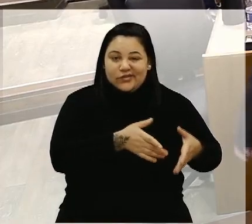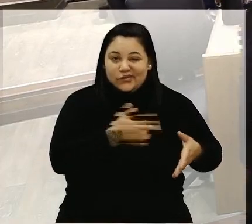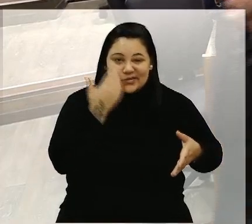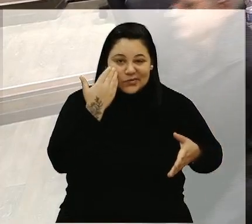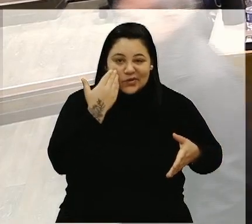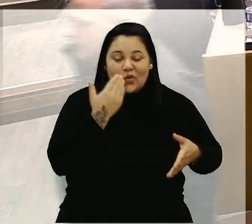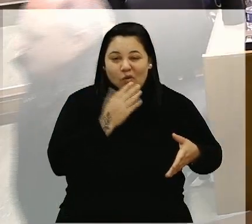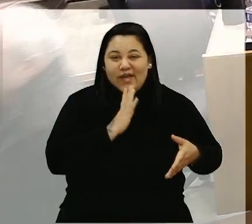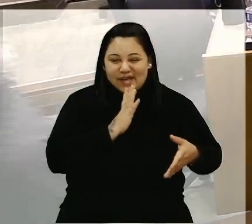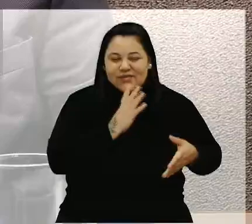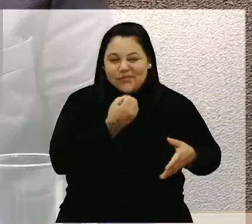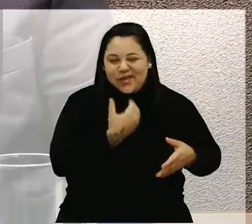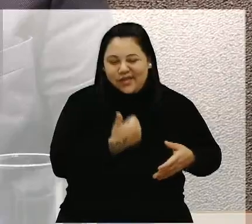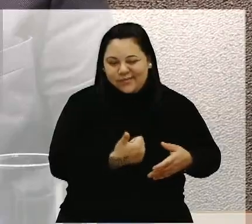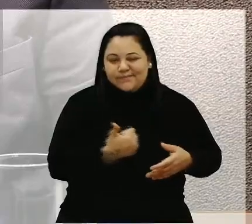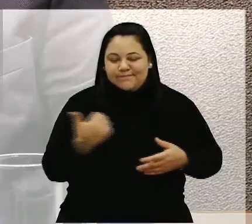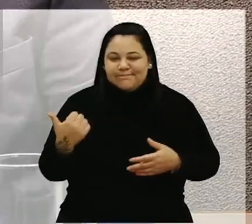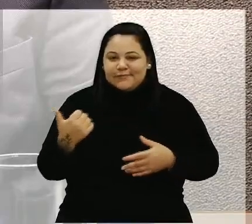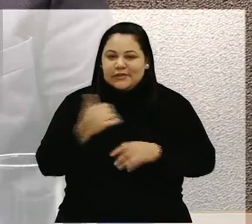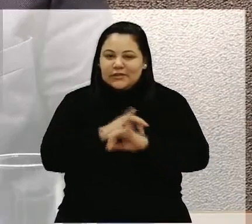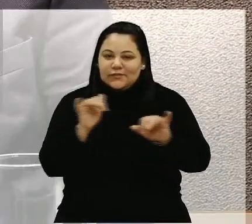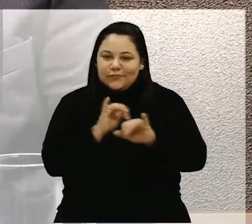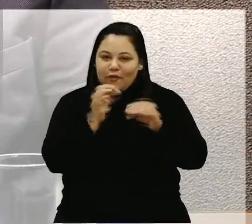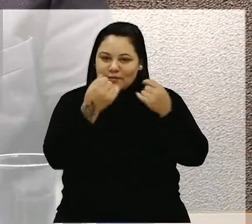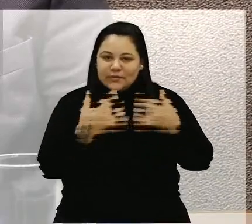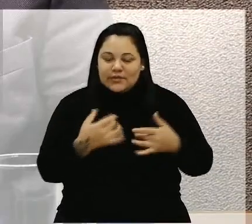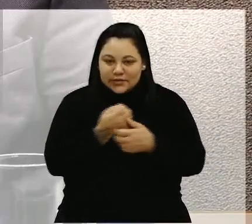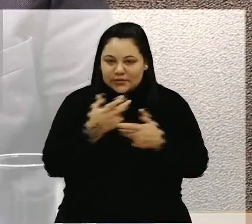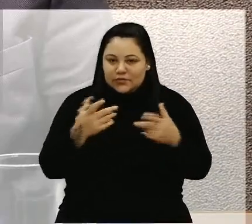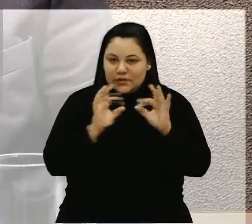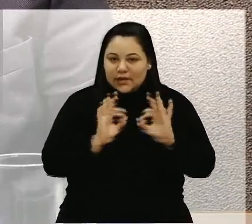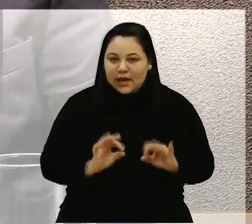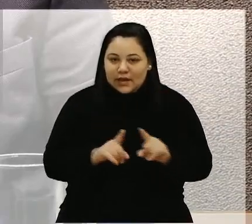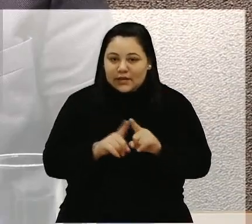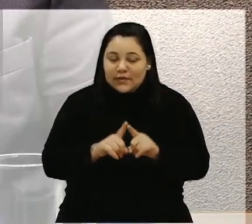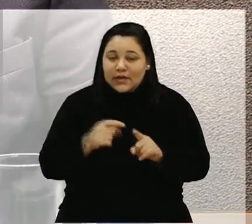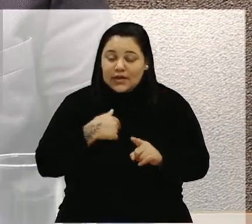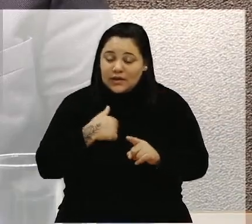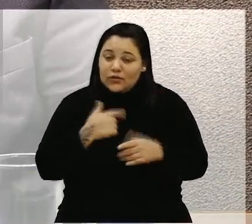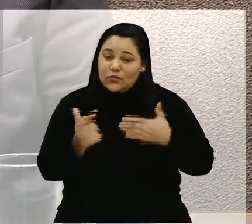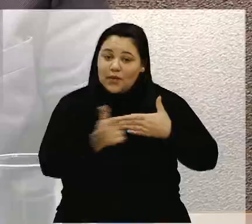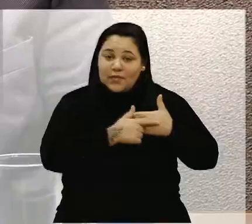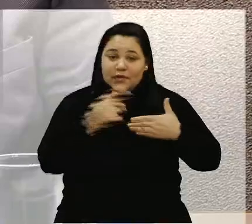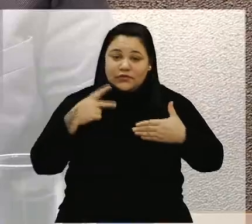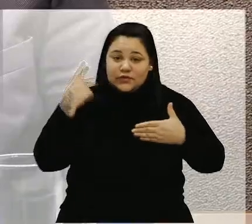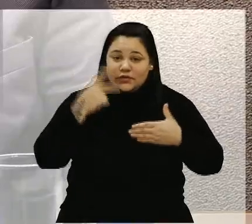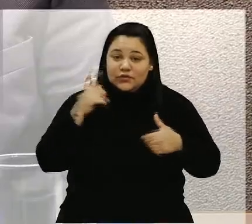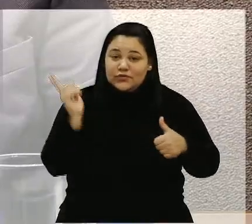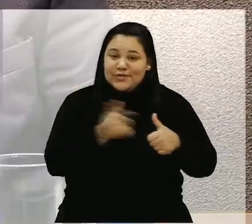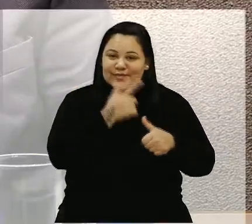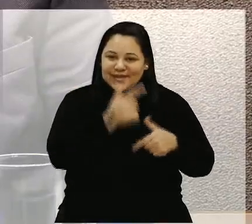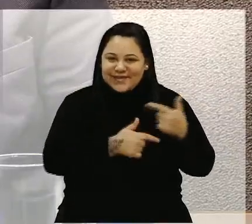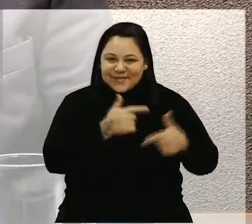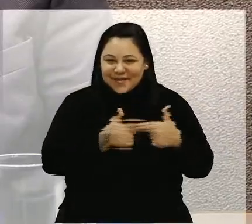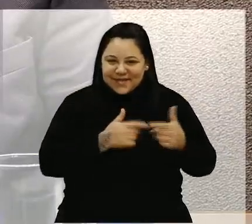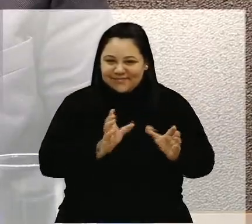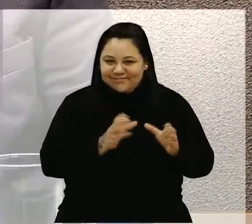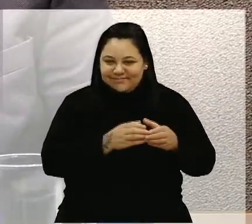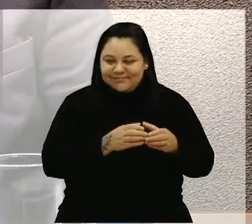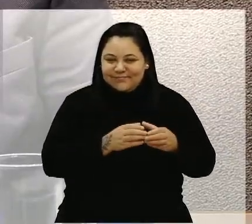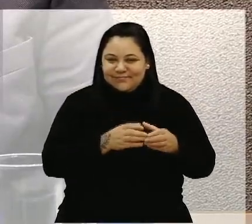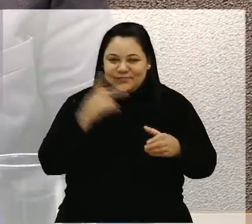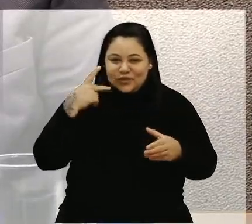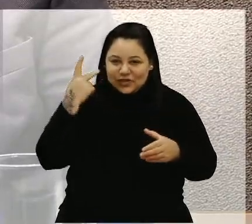gente, trazendo essas informações importantes. E eu, como vereador de primeiro mandato, gostaria de dizer para o senhor que